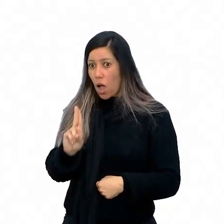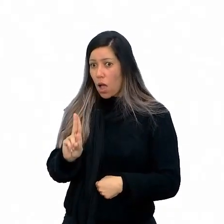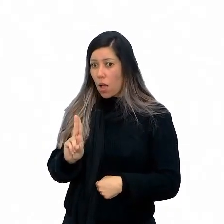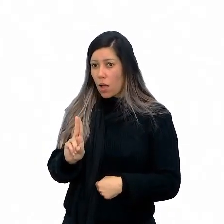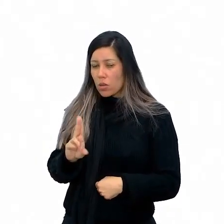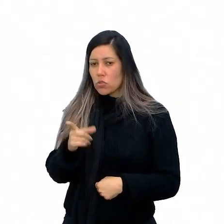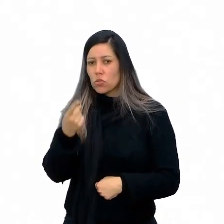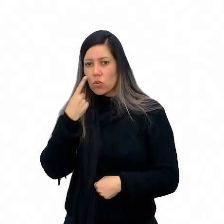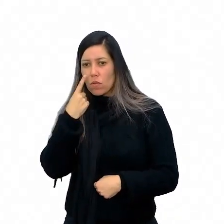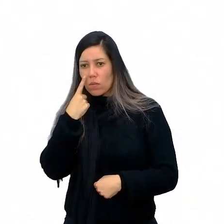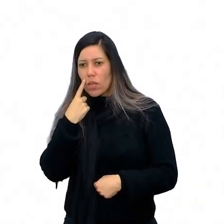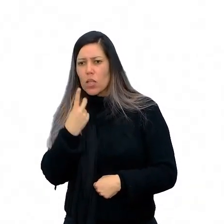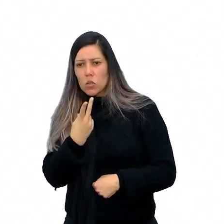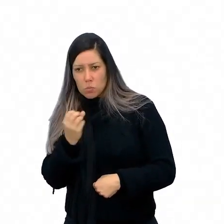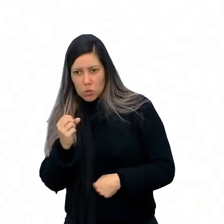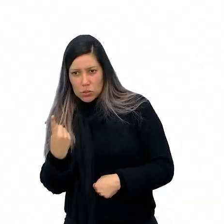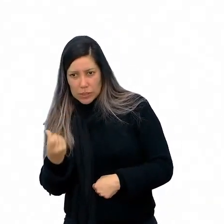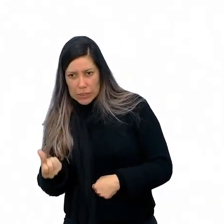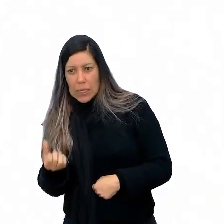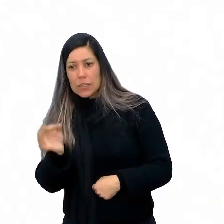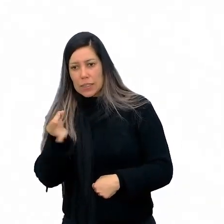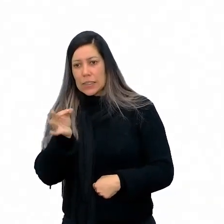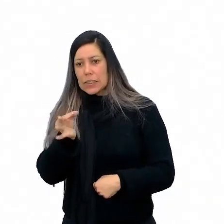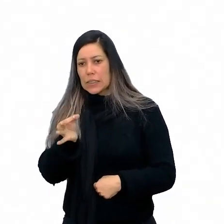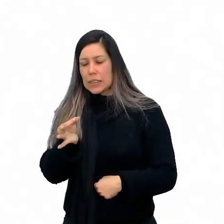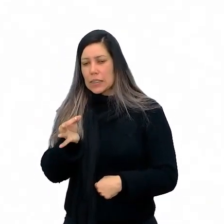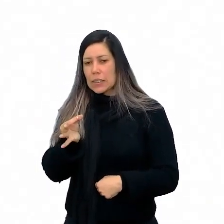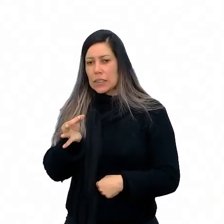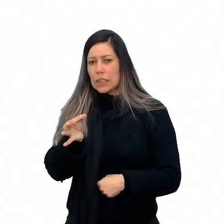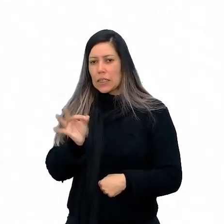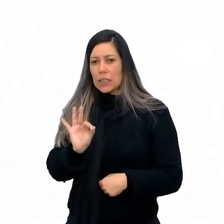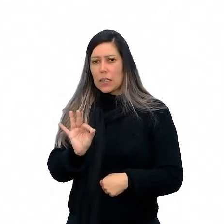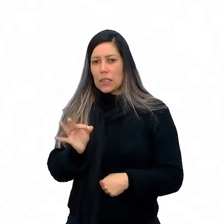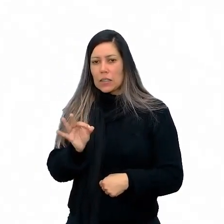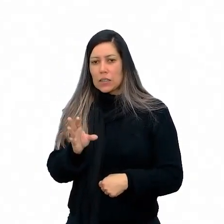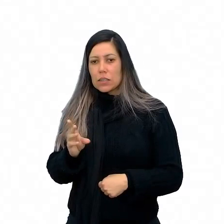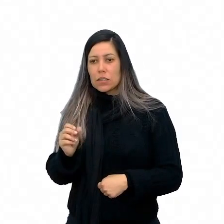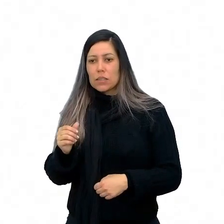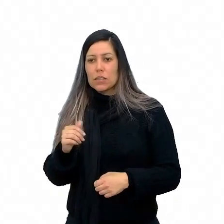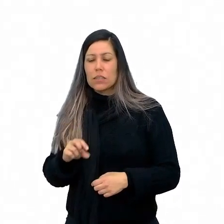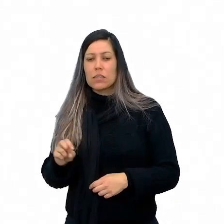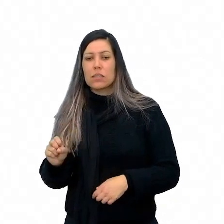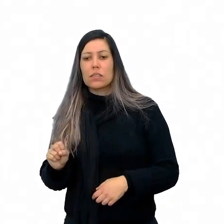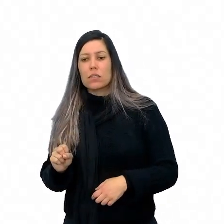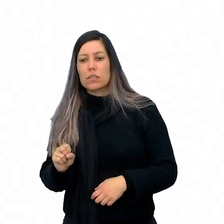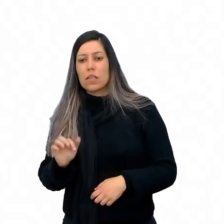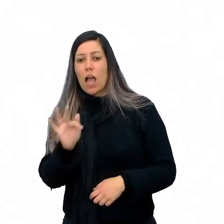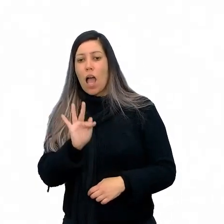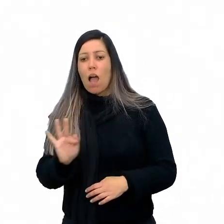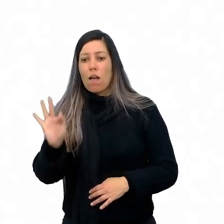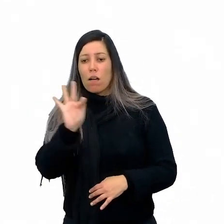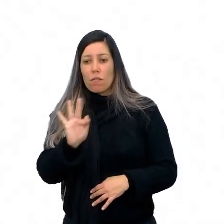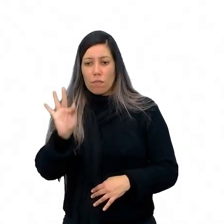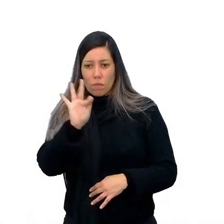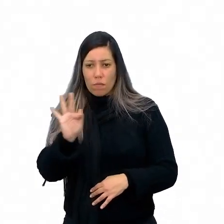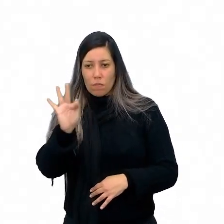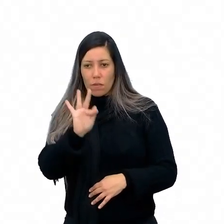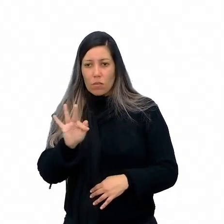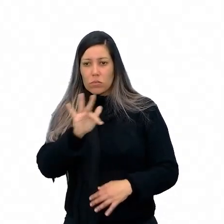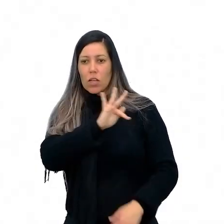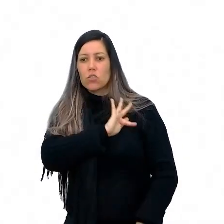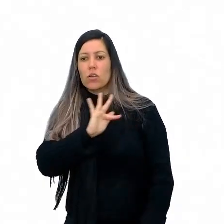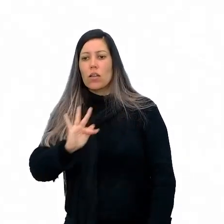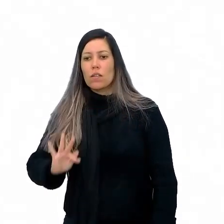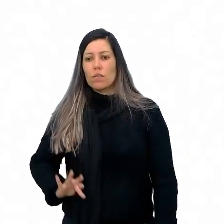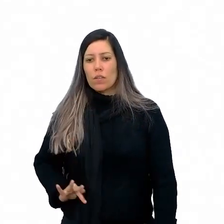ano dela, é 2016, foi da Universidade Federal de São Carlos, tá bem? Foi